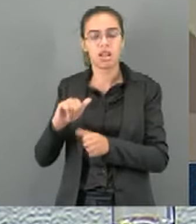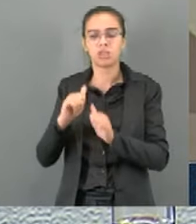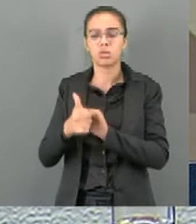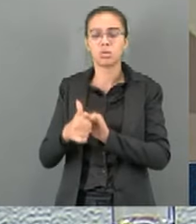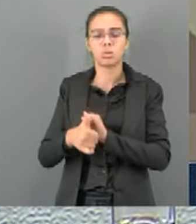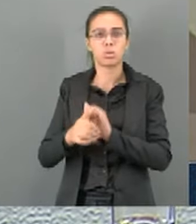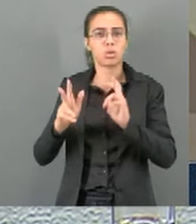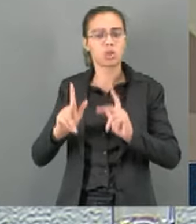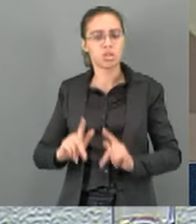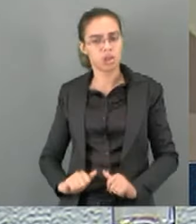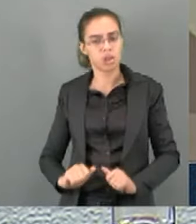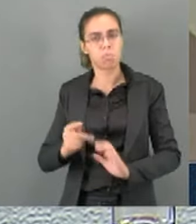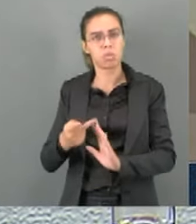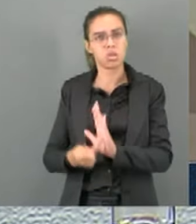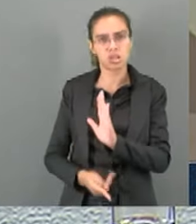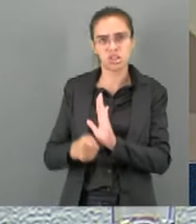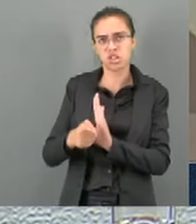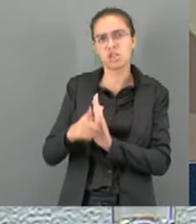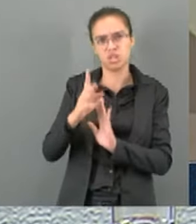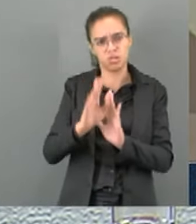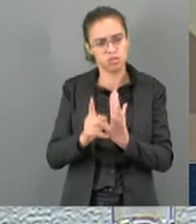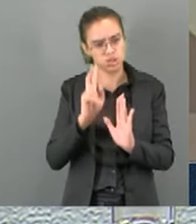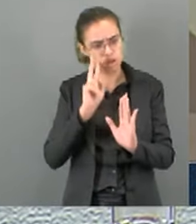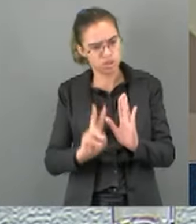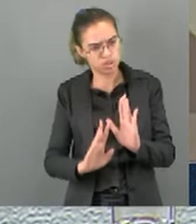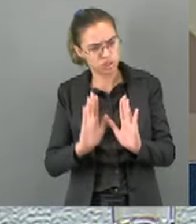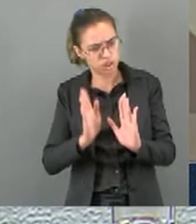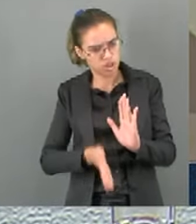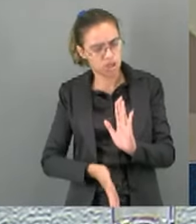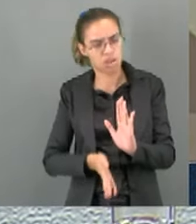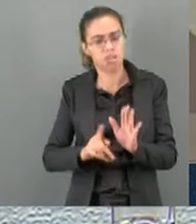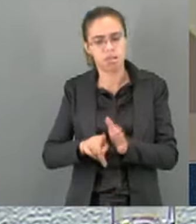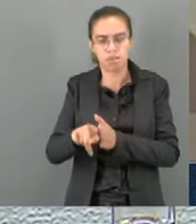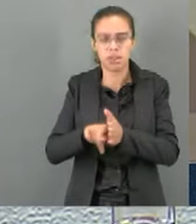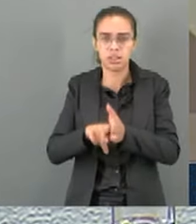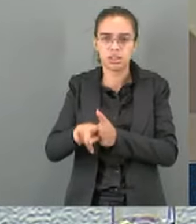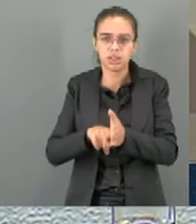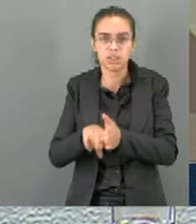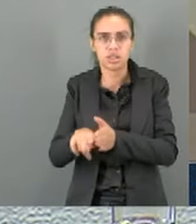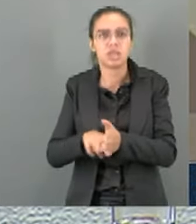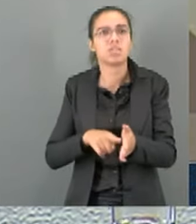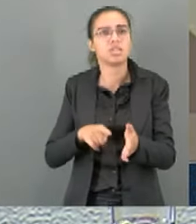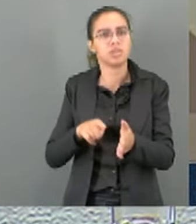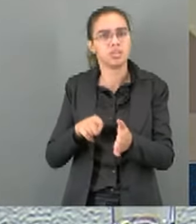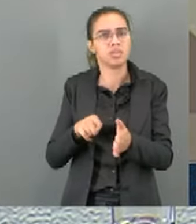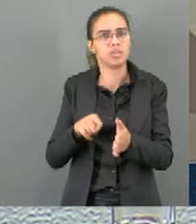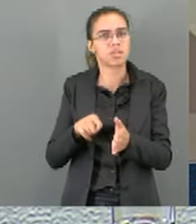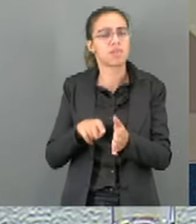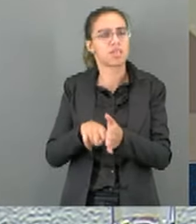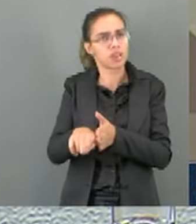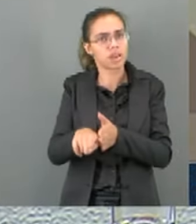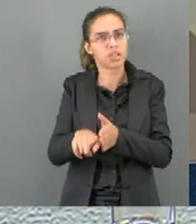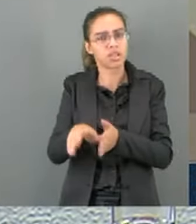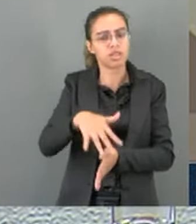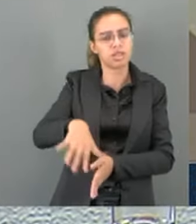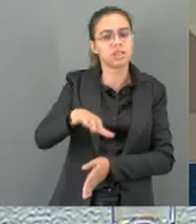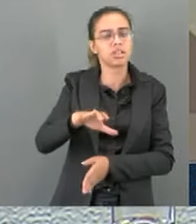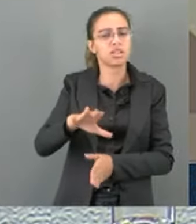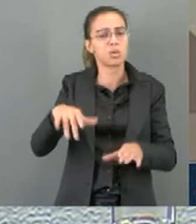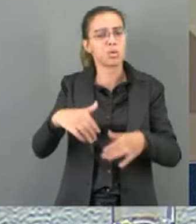já ouviram alguns personagens aqui, né? Aquela investigação que visava apurar uma partida específica da Série D